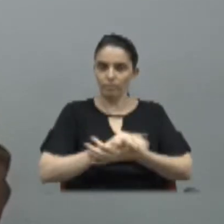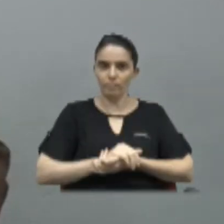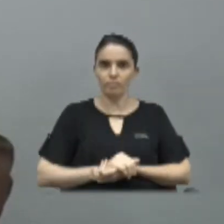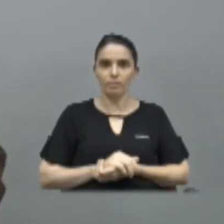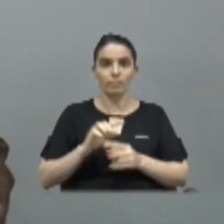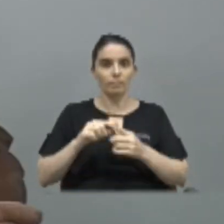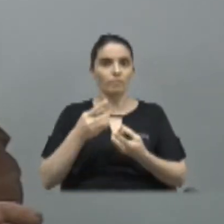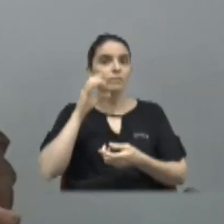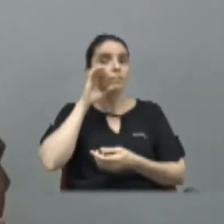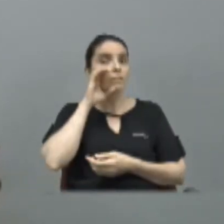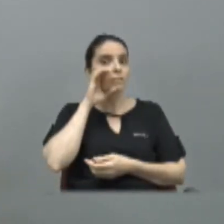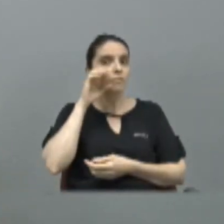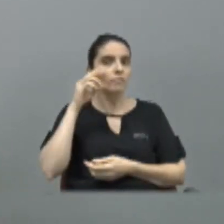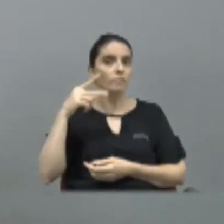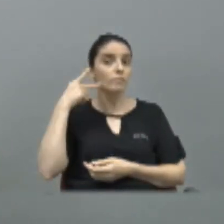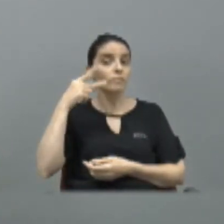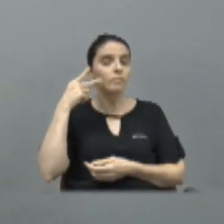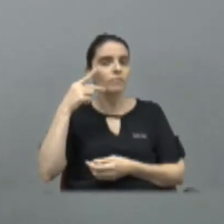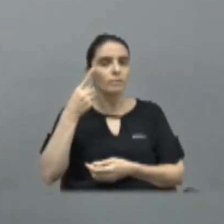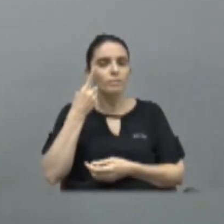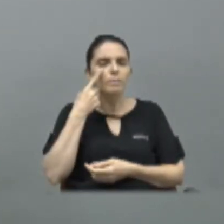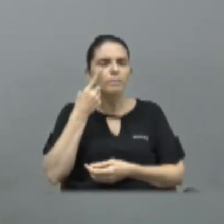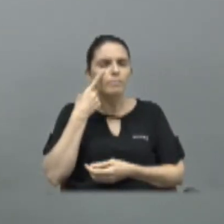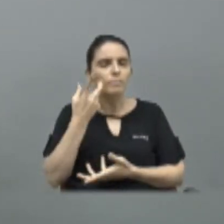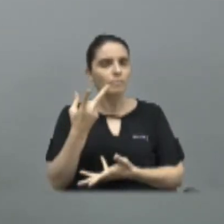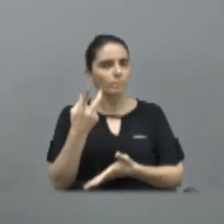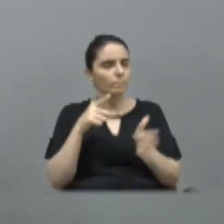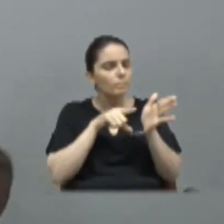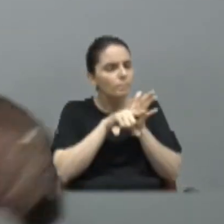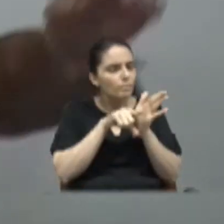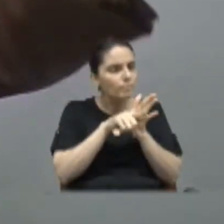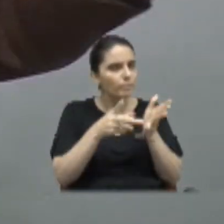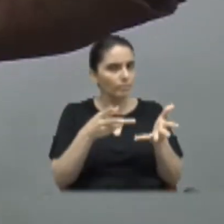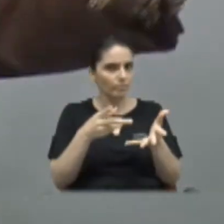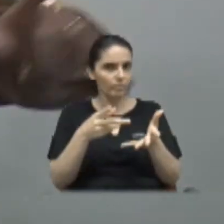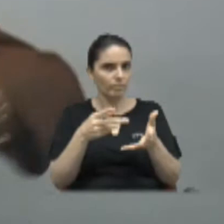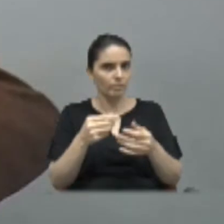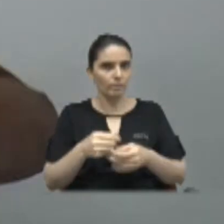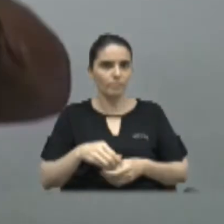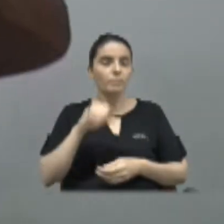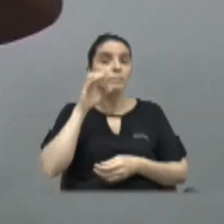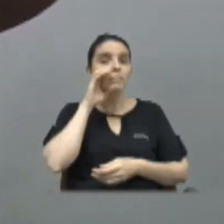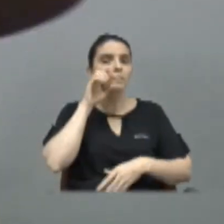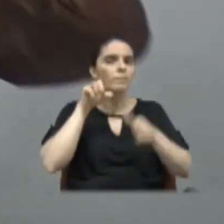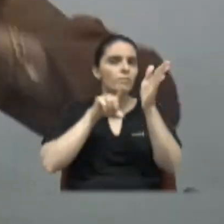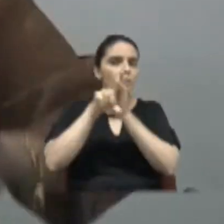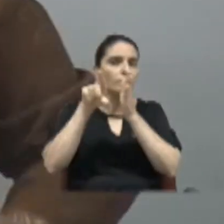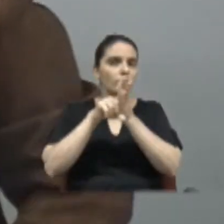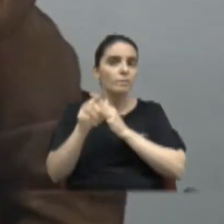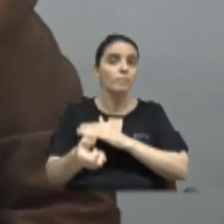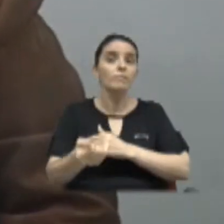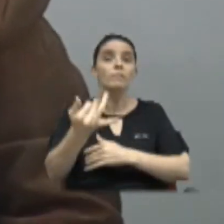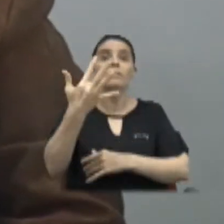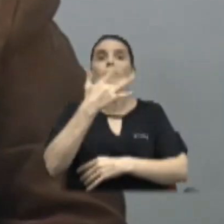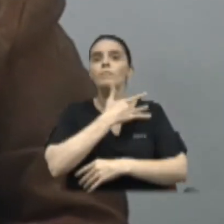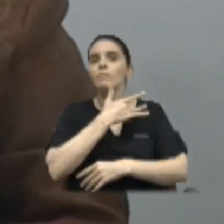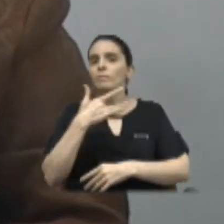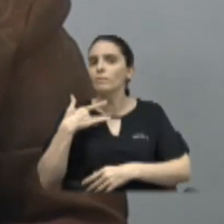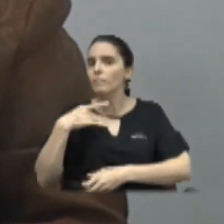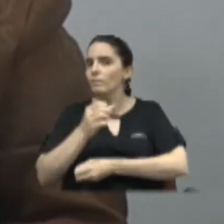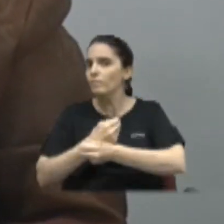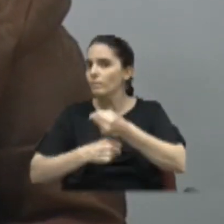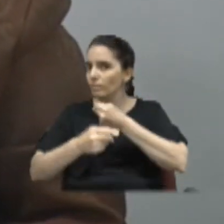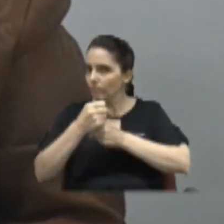vereadora, eu estou aqui para fiscalizar. Quantos requerimentos, inclusive, eu pedi lá para levantar, quantos requerimentos de saúde no ano passado nós